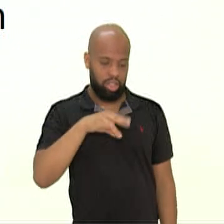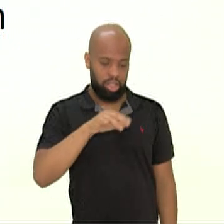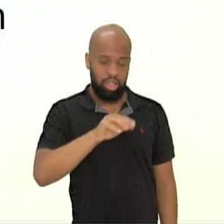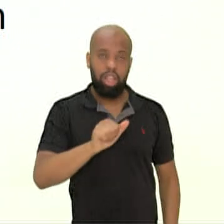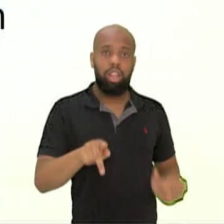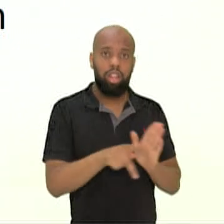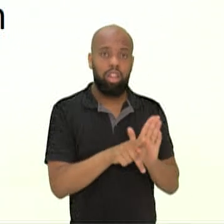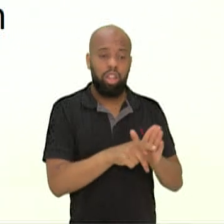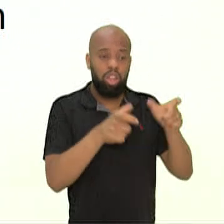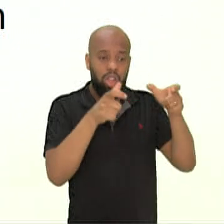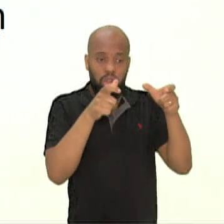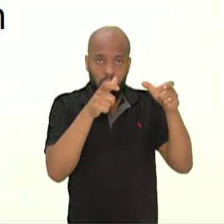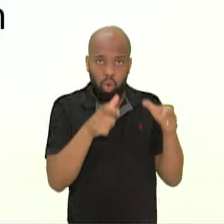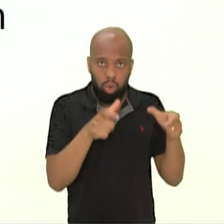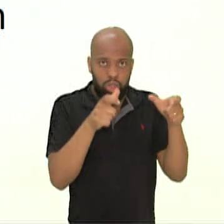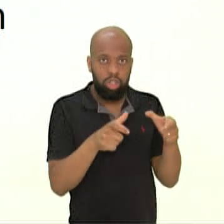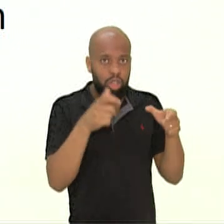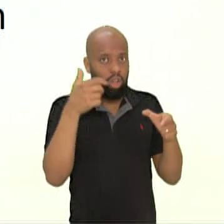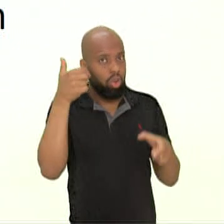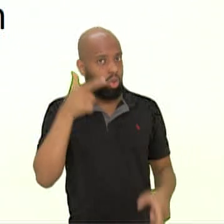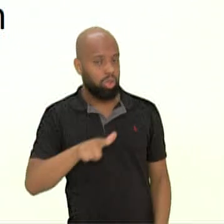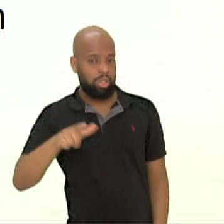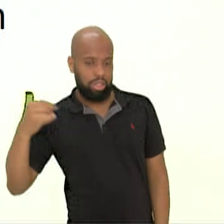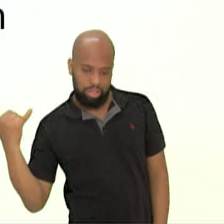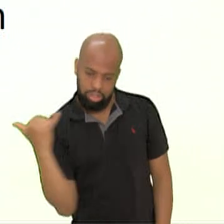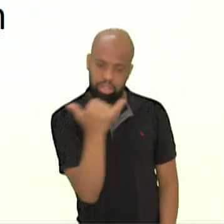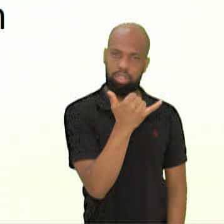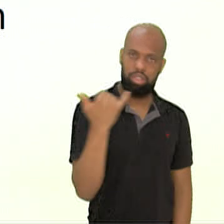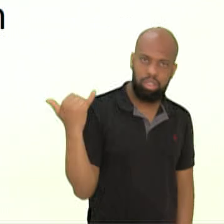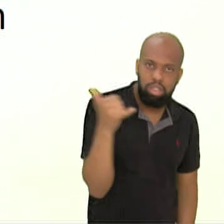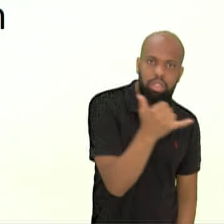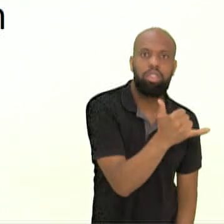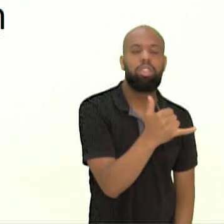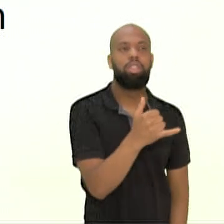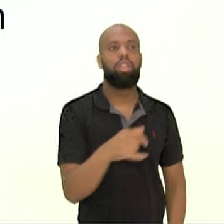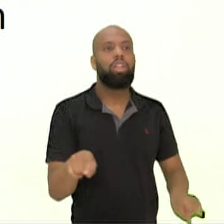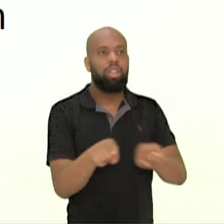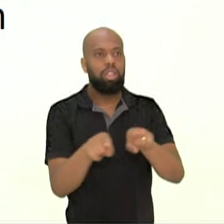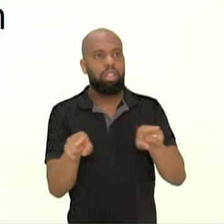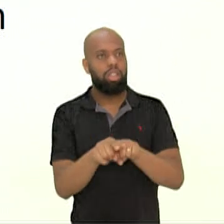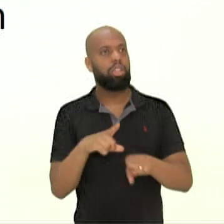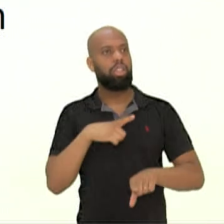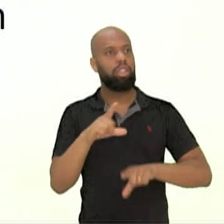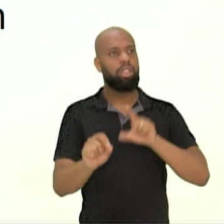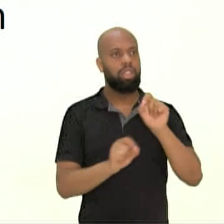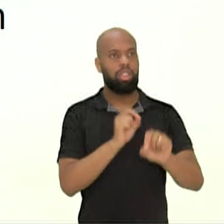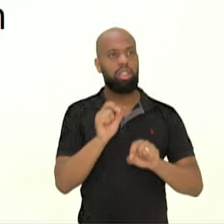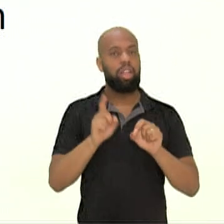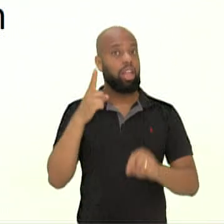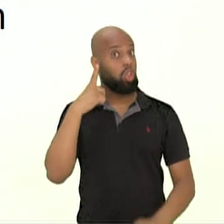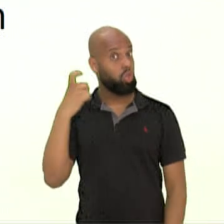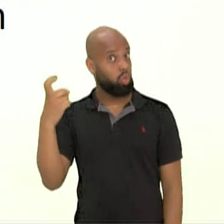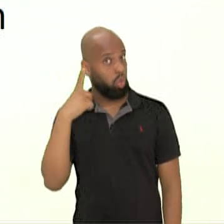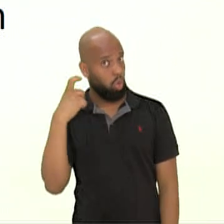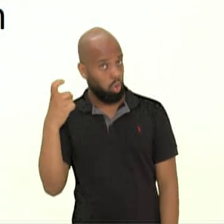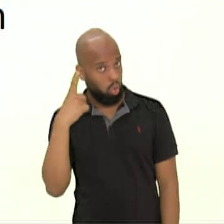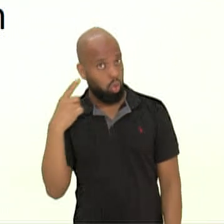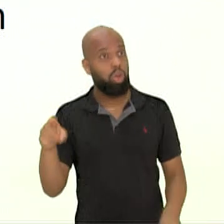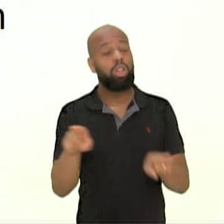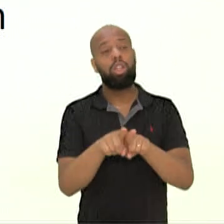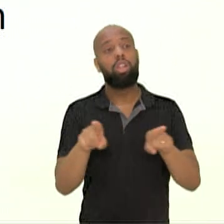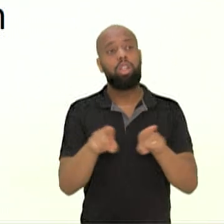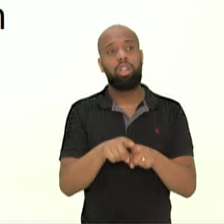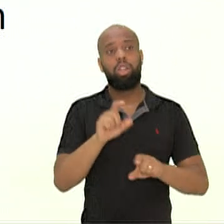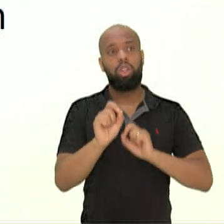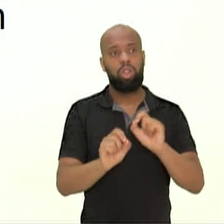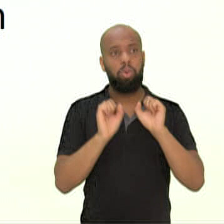adequando aquela programação. Me acompanha aqui novamente. Ressonância sonora. O som produzido pelos produtos harmônicos